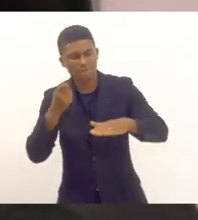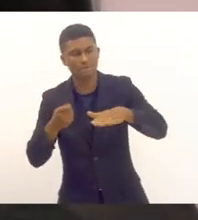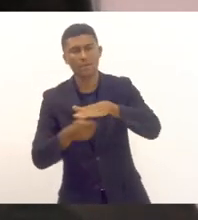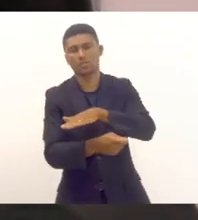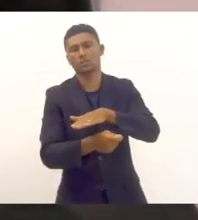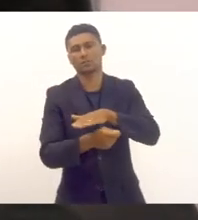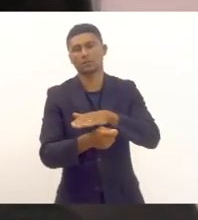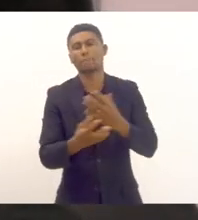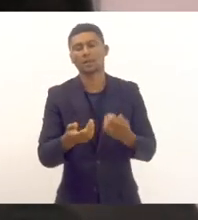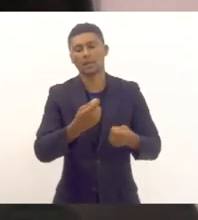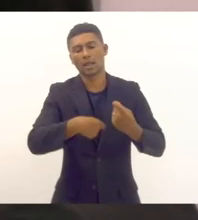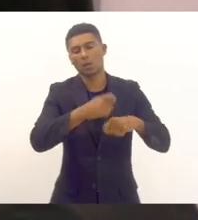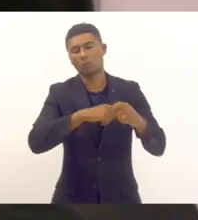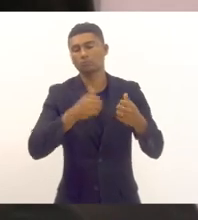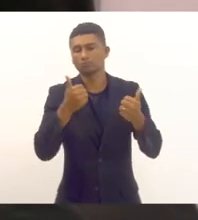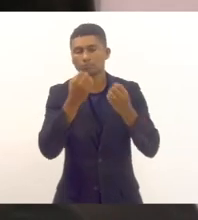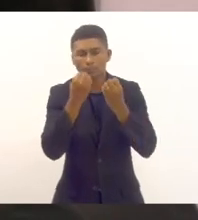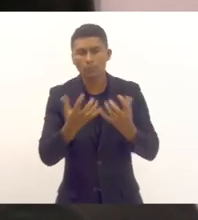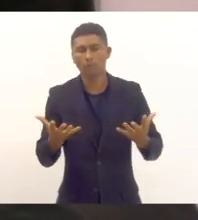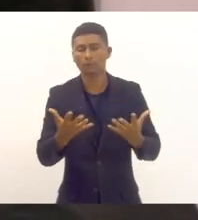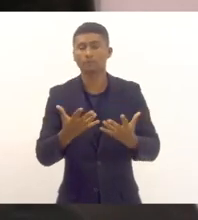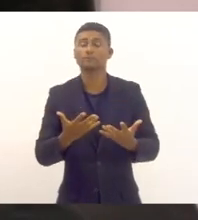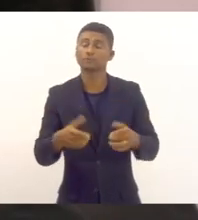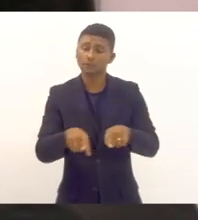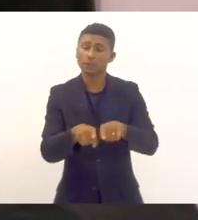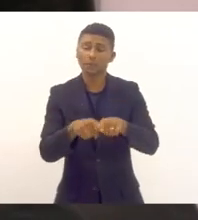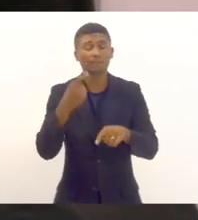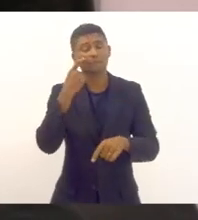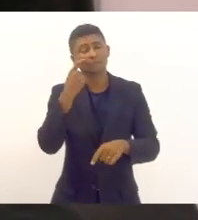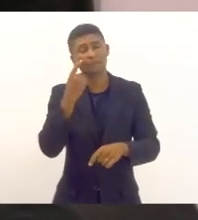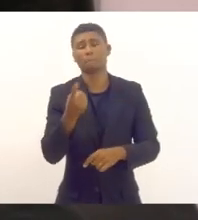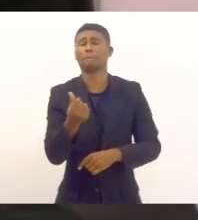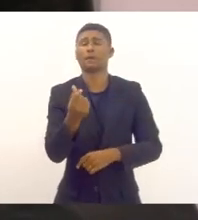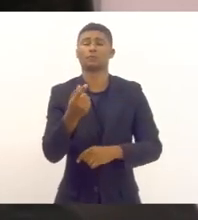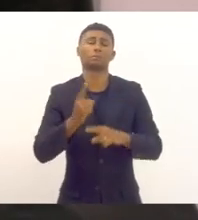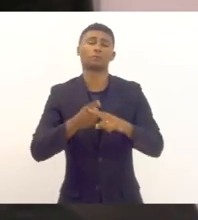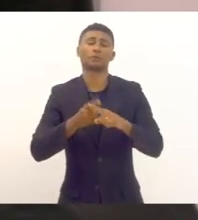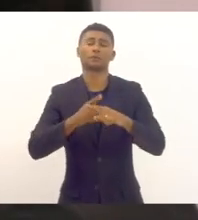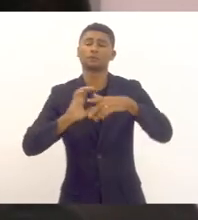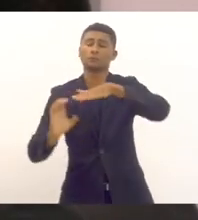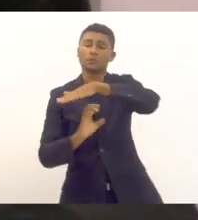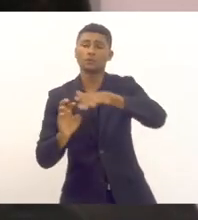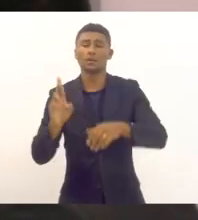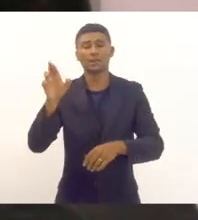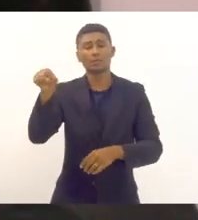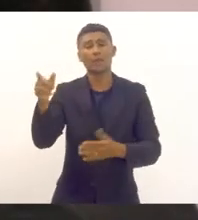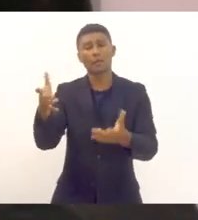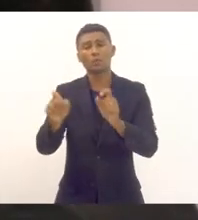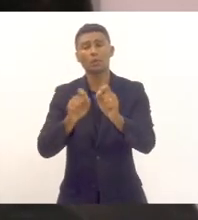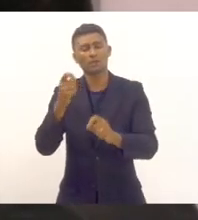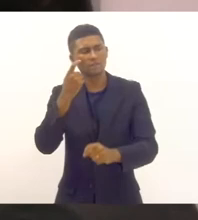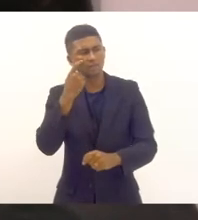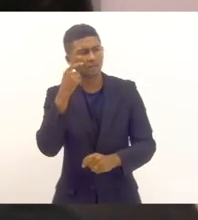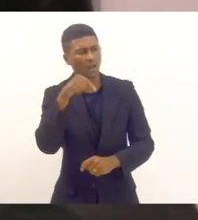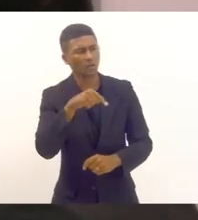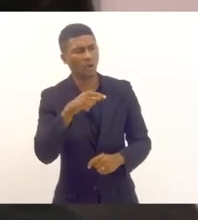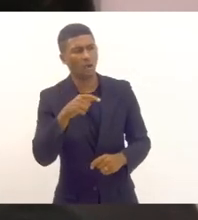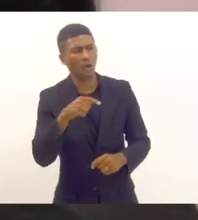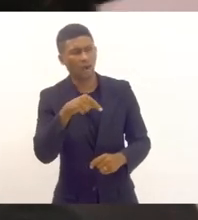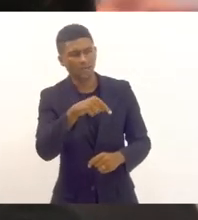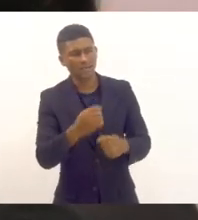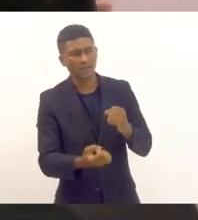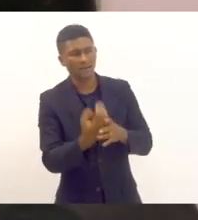e preço, né? Porque não adianta, o empresário ele quer ver número. Quanto que eu ganho para montar um negócio aqui? Quanto que eu ganho para montar em São